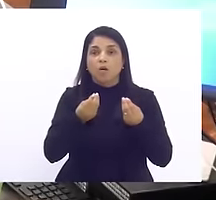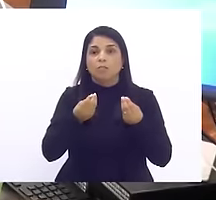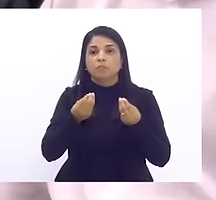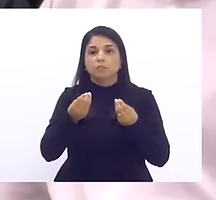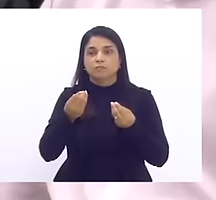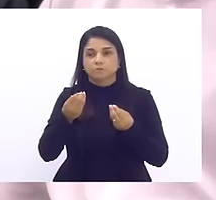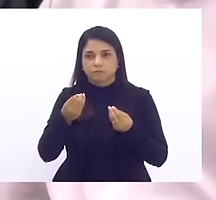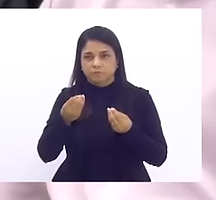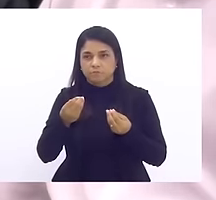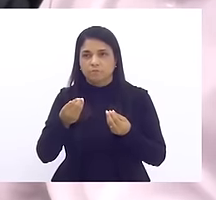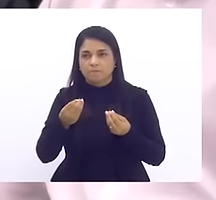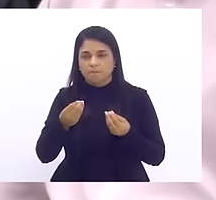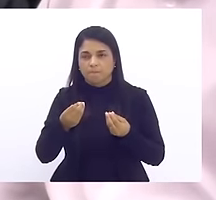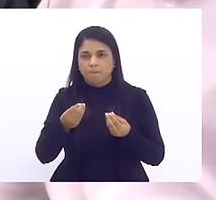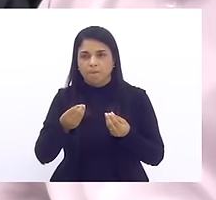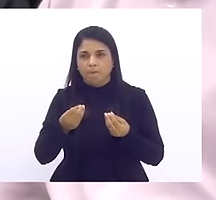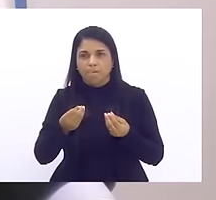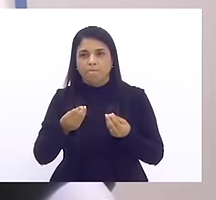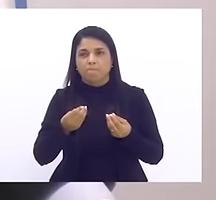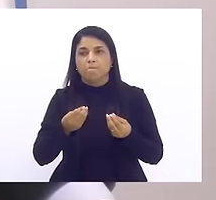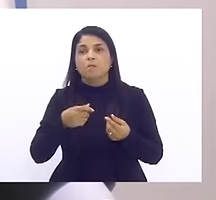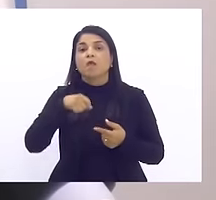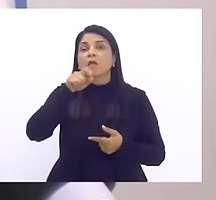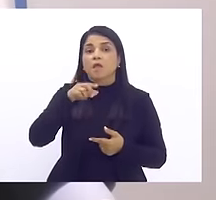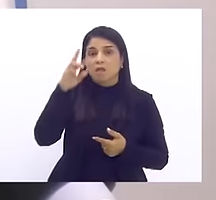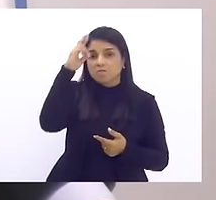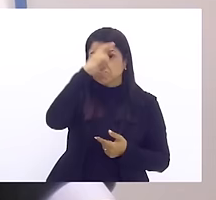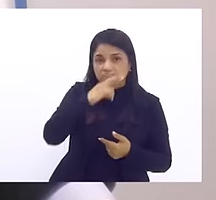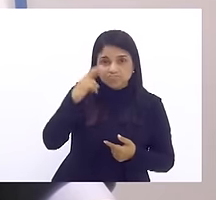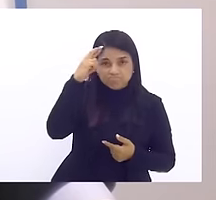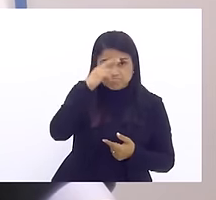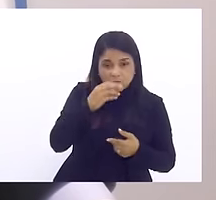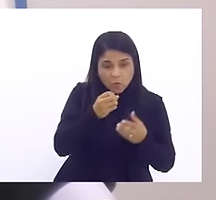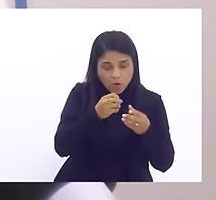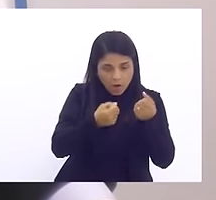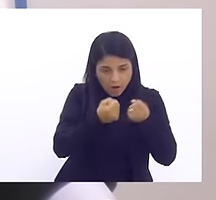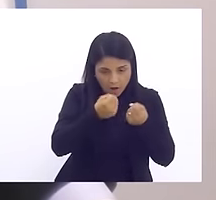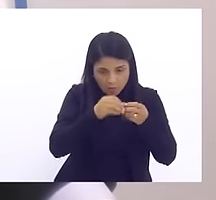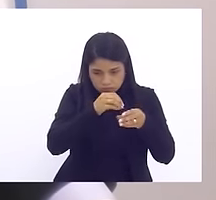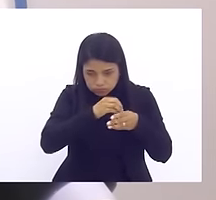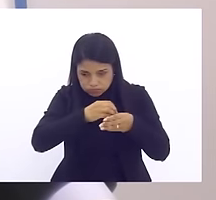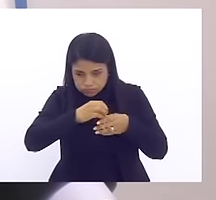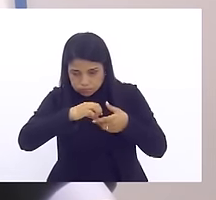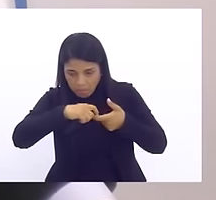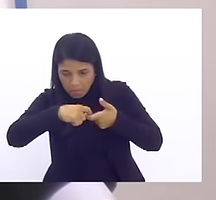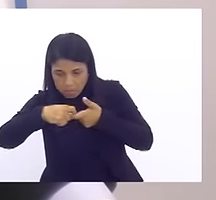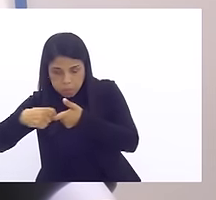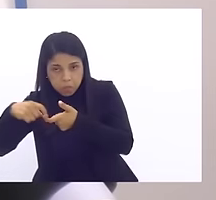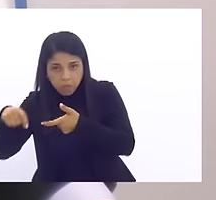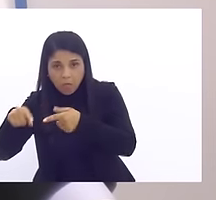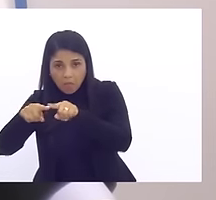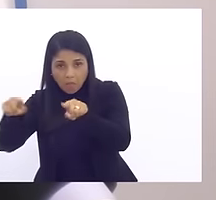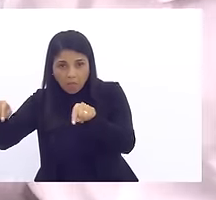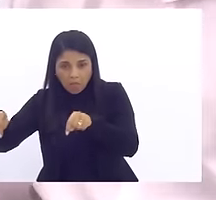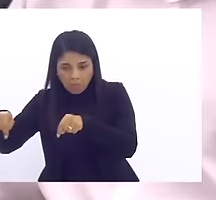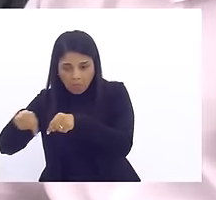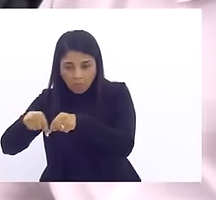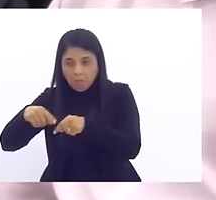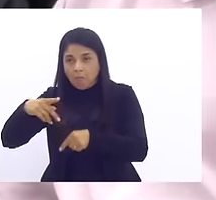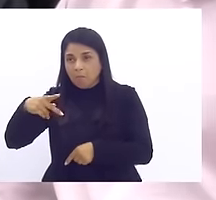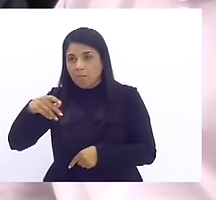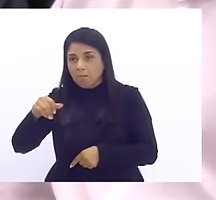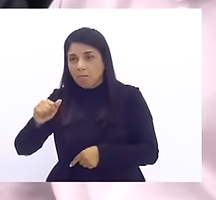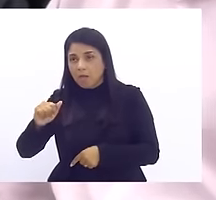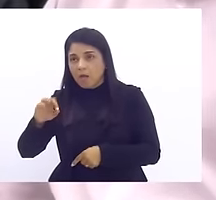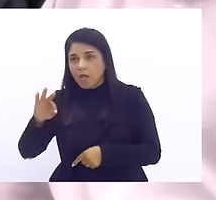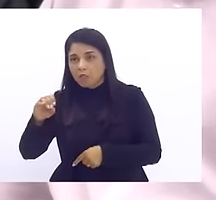a senhora não tem noção então de como é que de como é que o carro vai para parte a senhora não tem noção não não faz